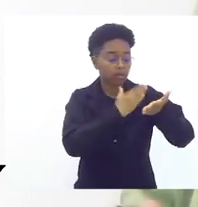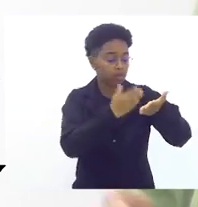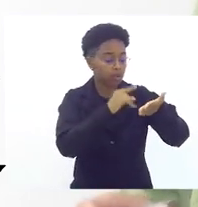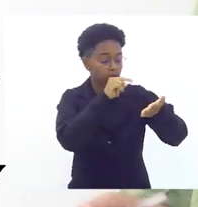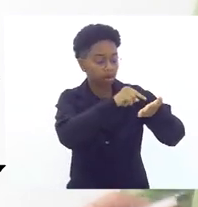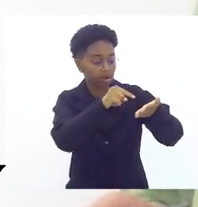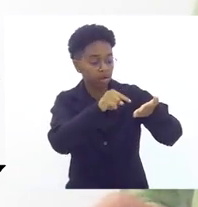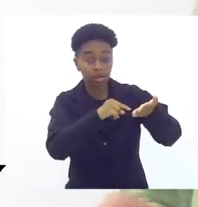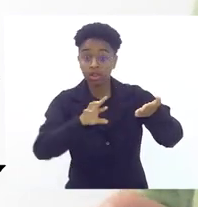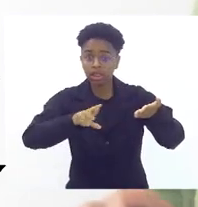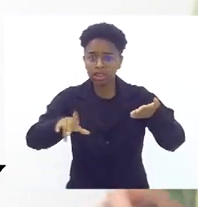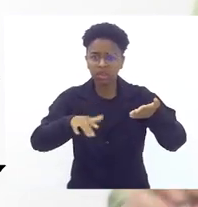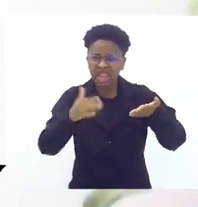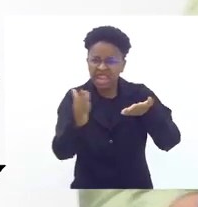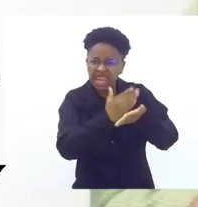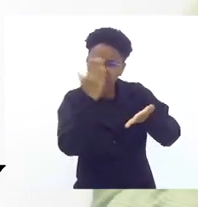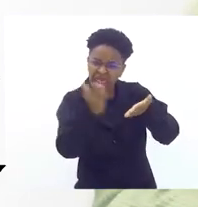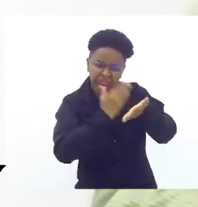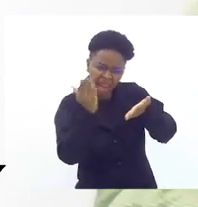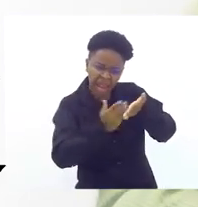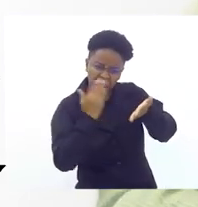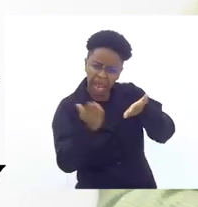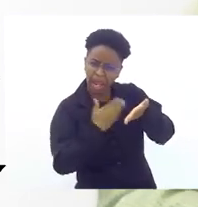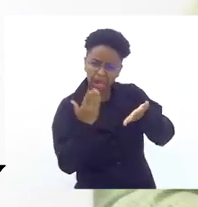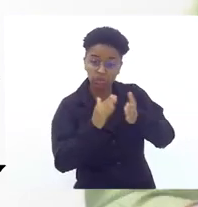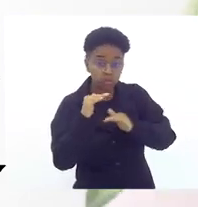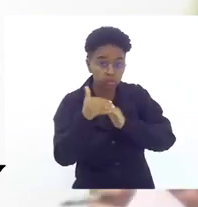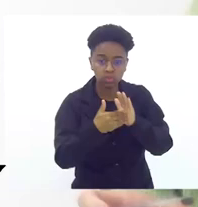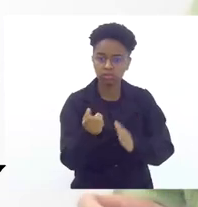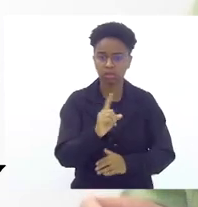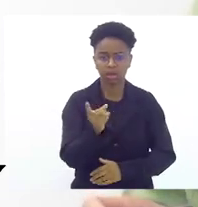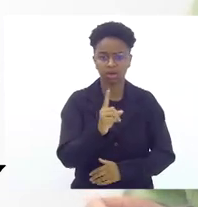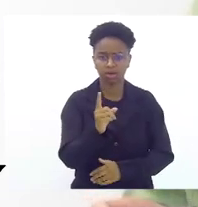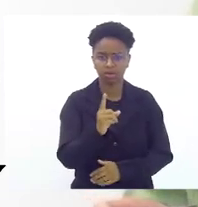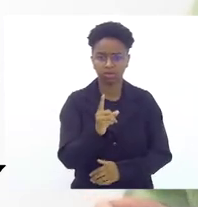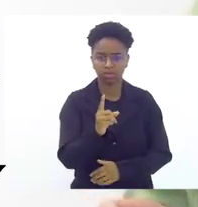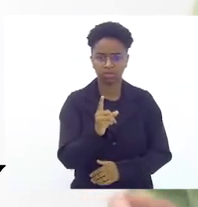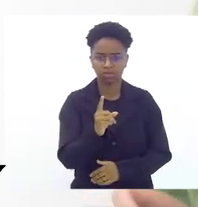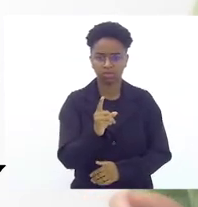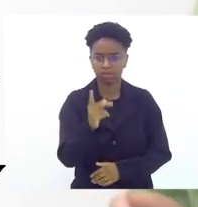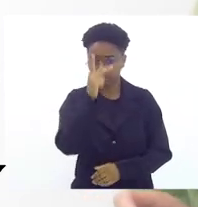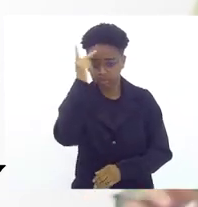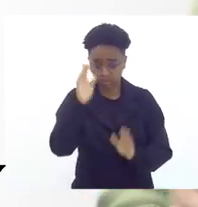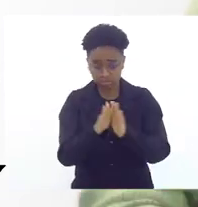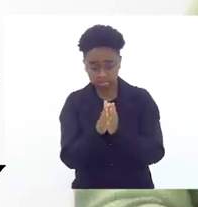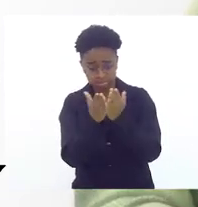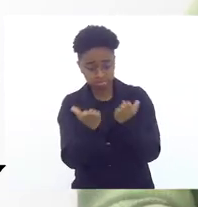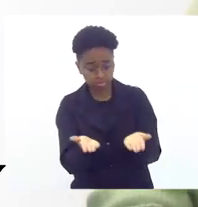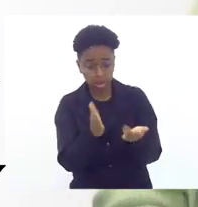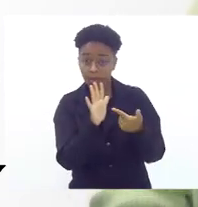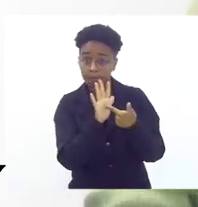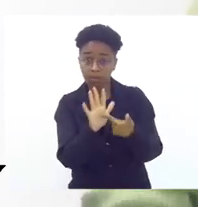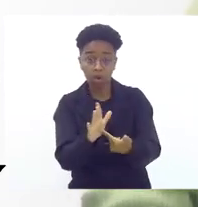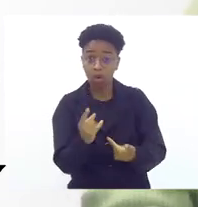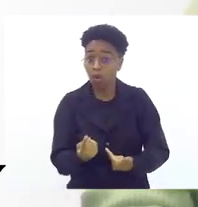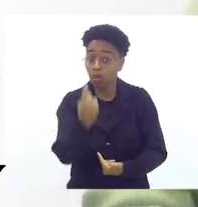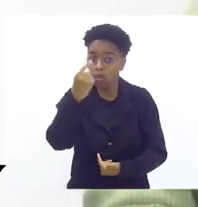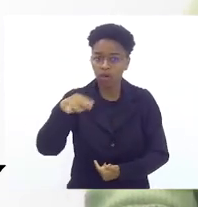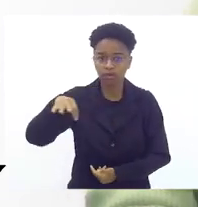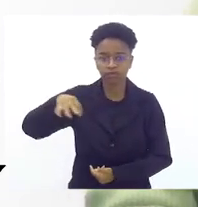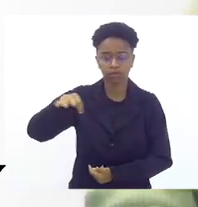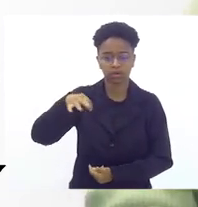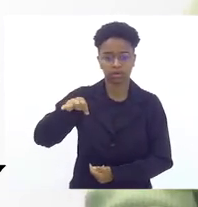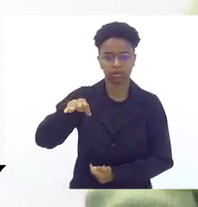não é nem o álbum a vítima não vou ler o álbum inteiro naquela página que os policiais mostravam